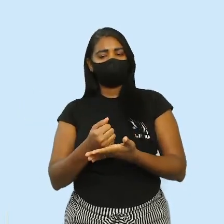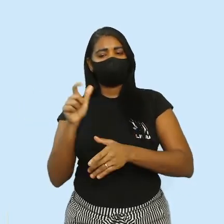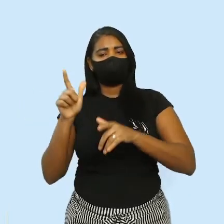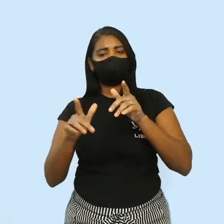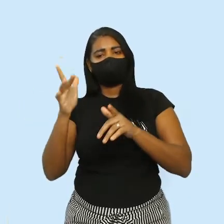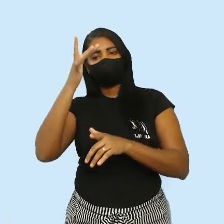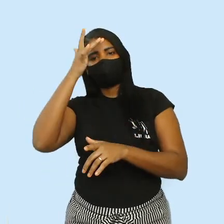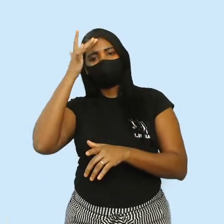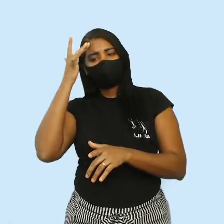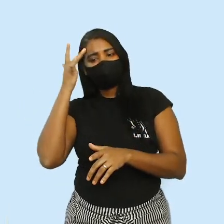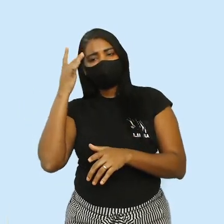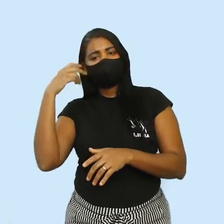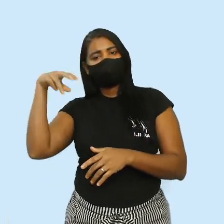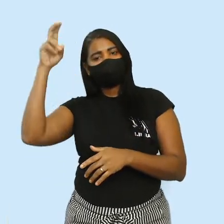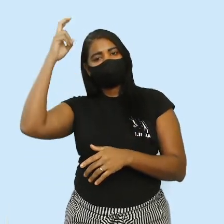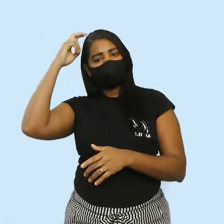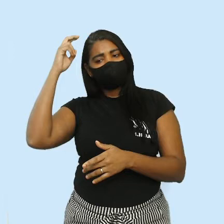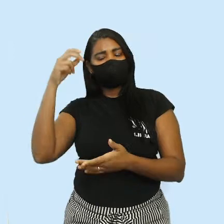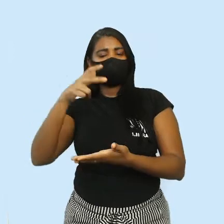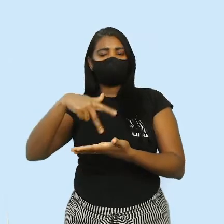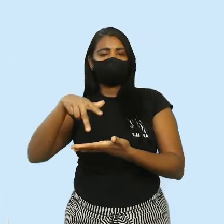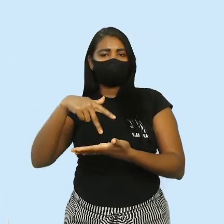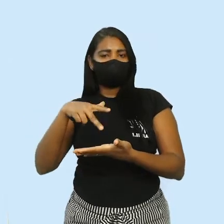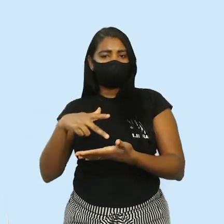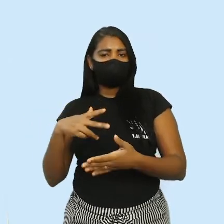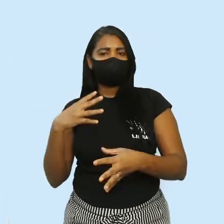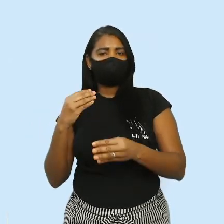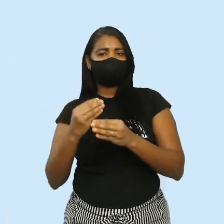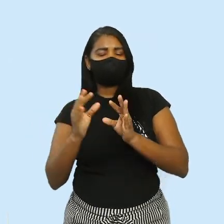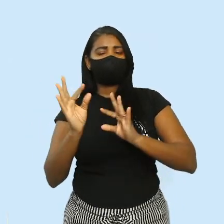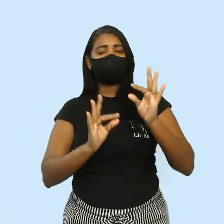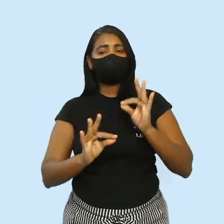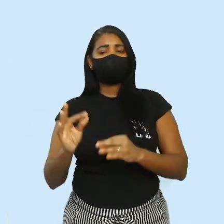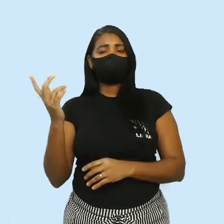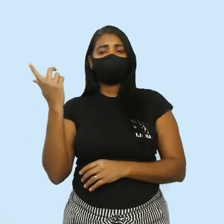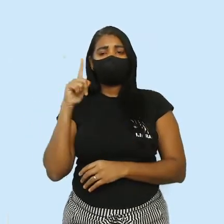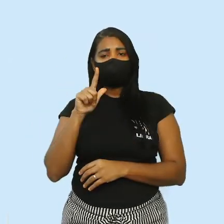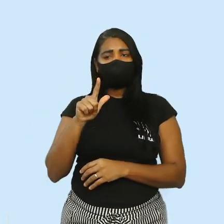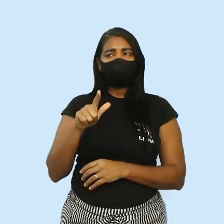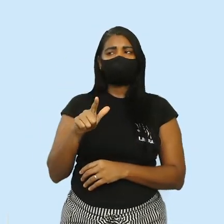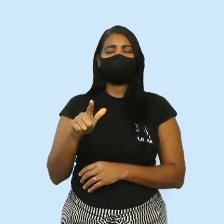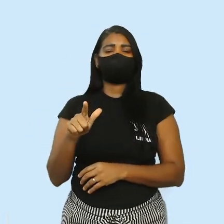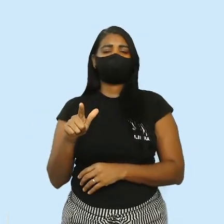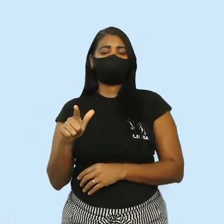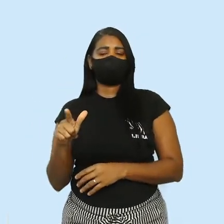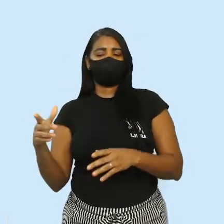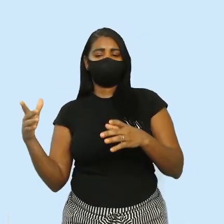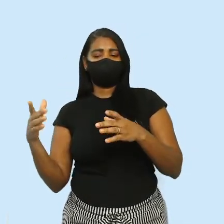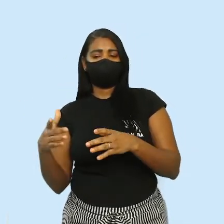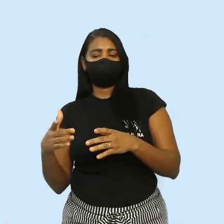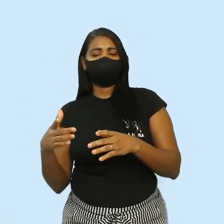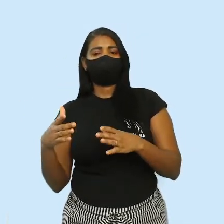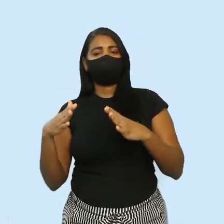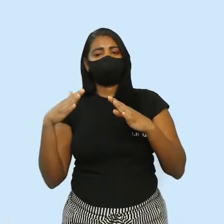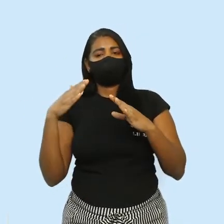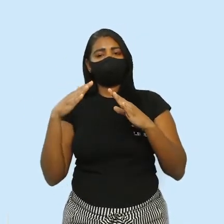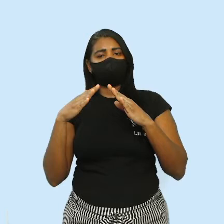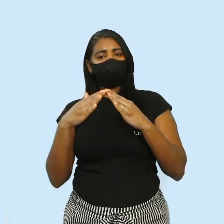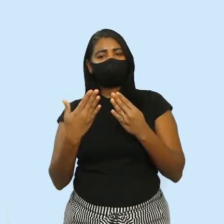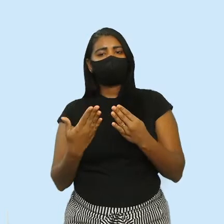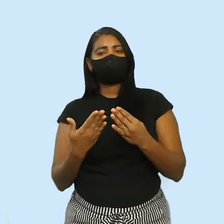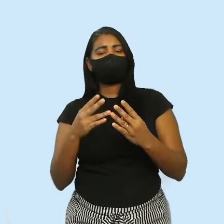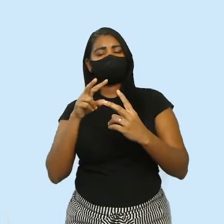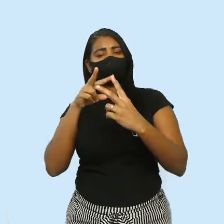Blanc, perdão. Como esses grupos, essas companhias ou esses atores conseguiram aí entrar na sua casa, entrar na sua